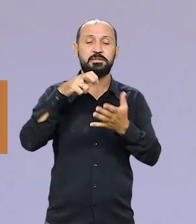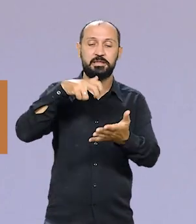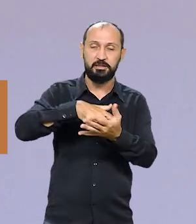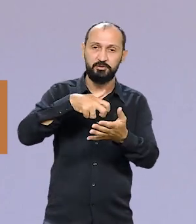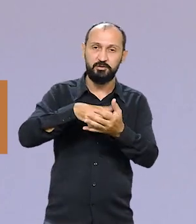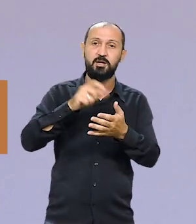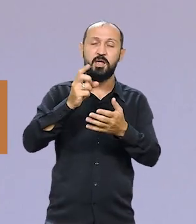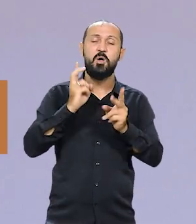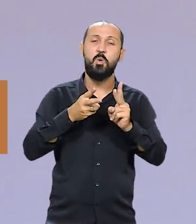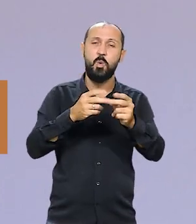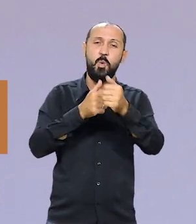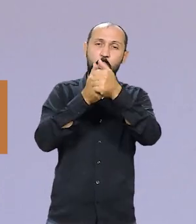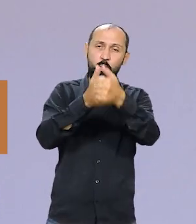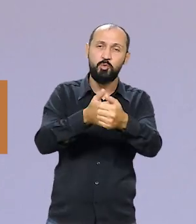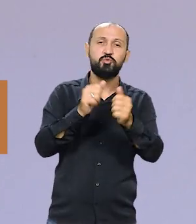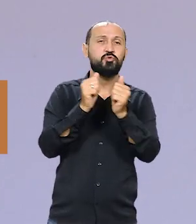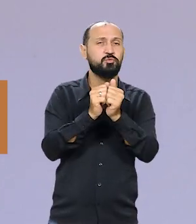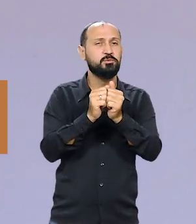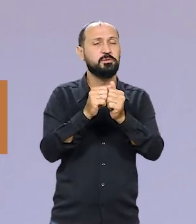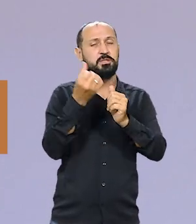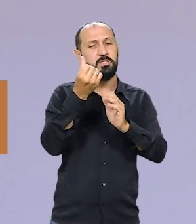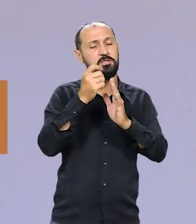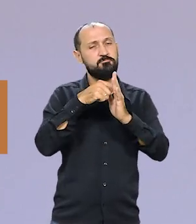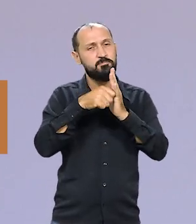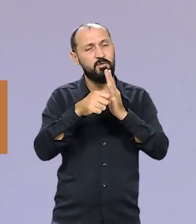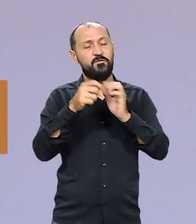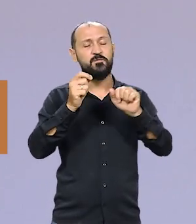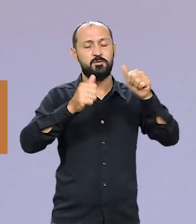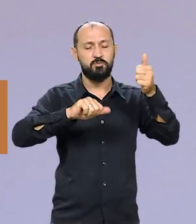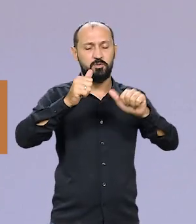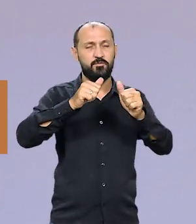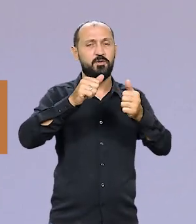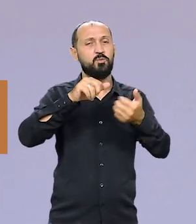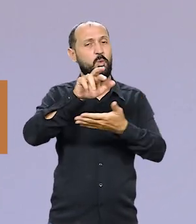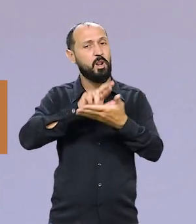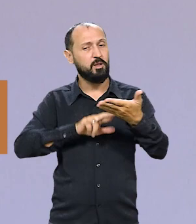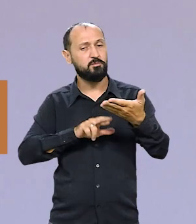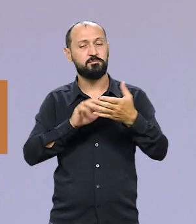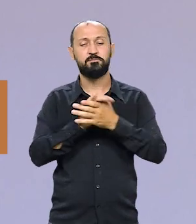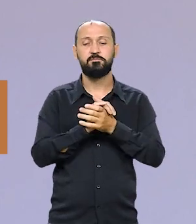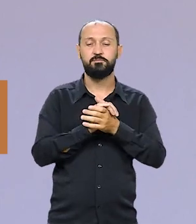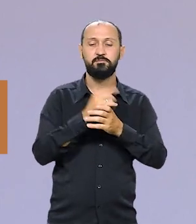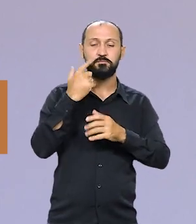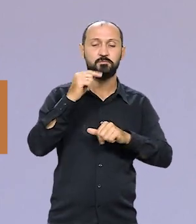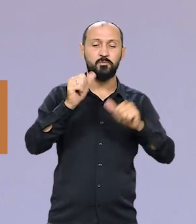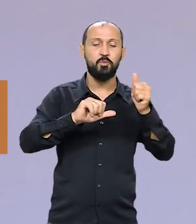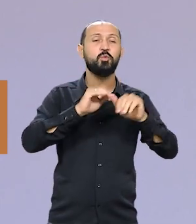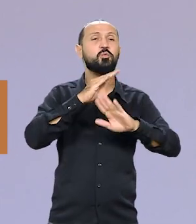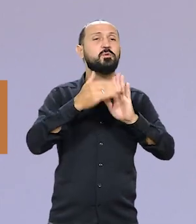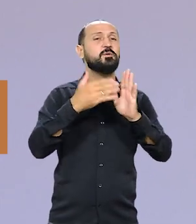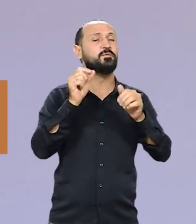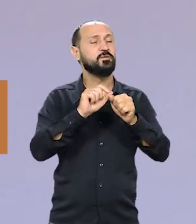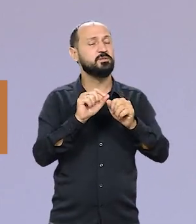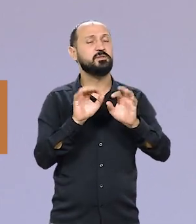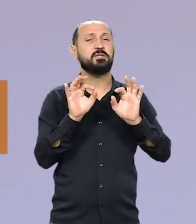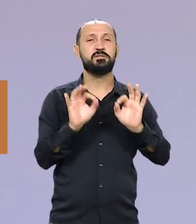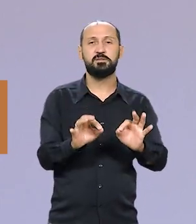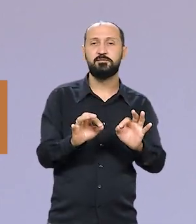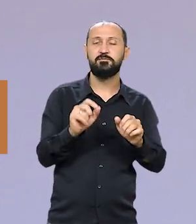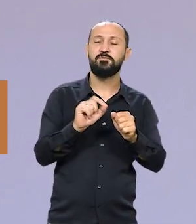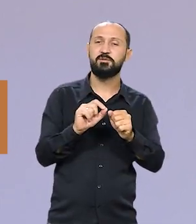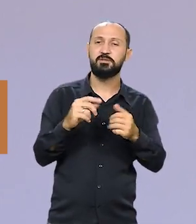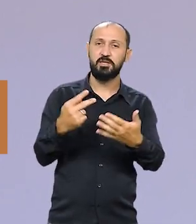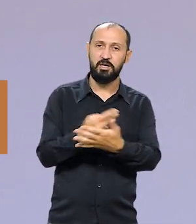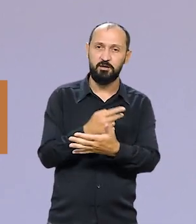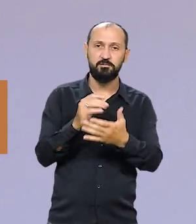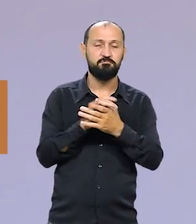acompanhamento permanente dele, e a cada 6 meses é feito um relatório. E esse relatório diz tudo que ele está fazendo de certo e tudo que ele está fazendo